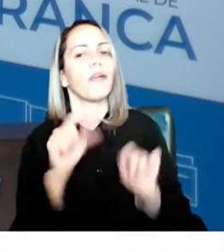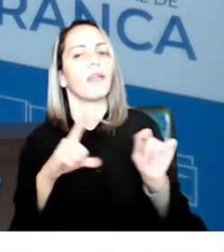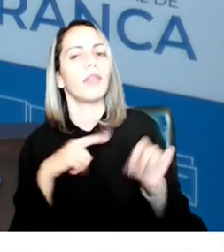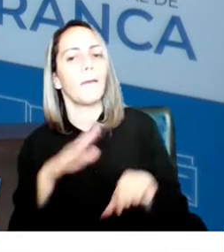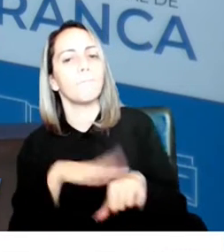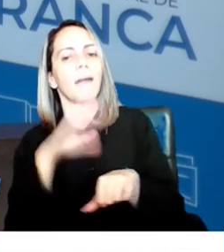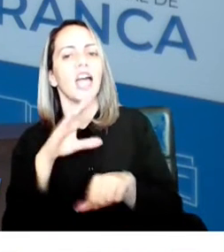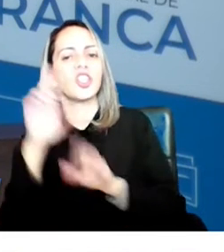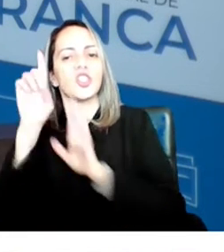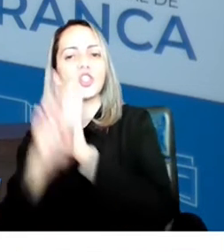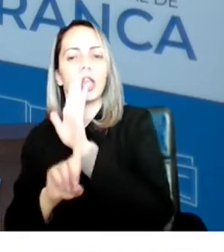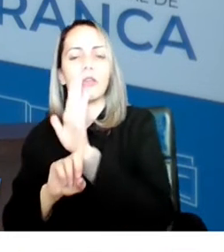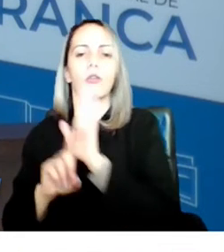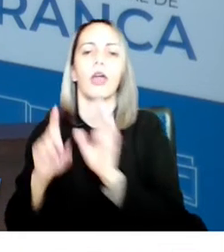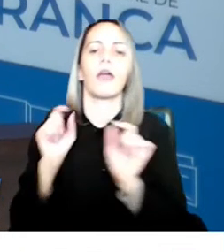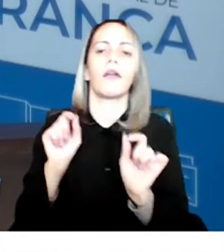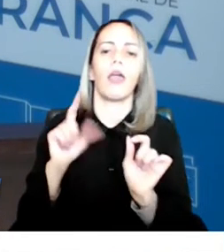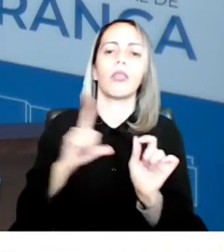os privilégios.